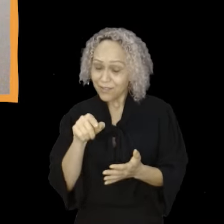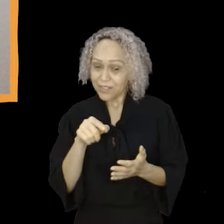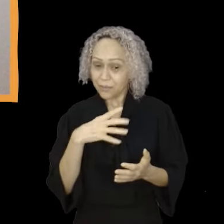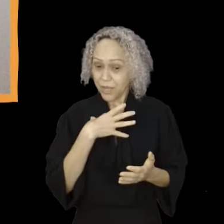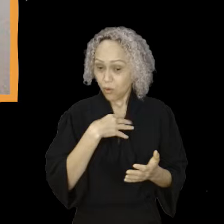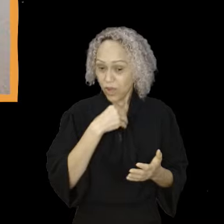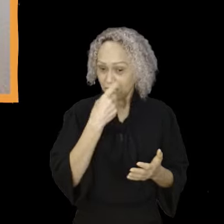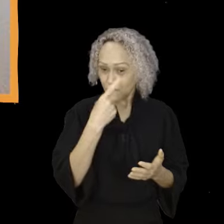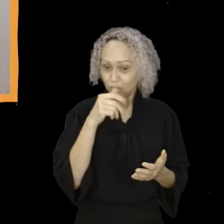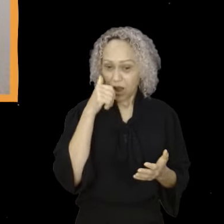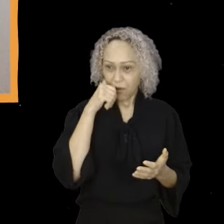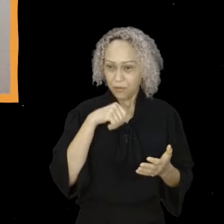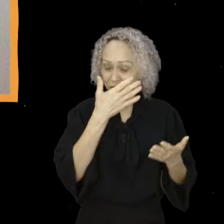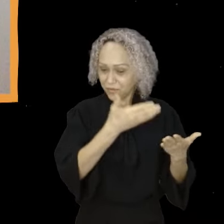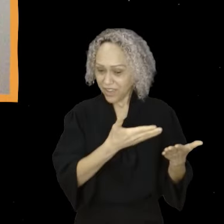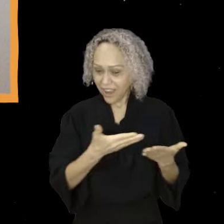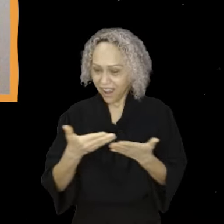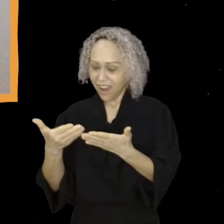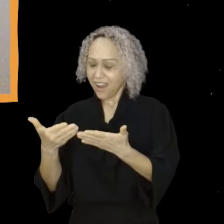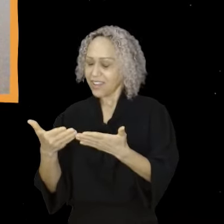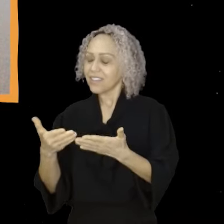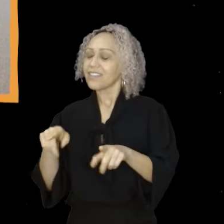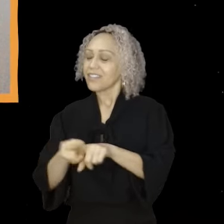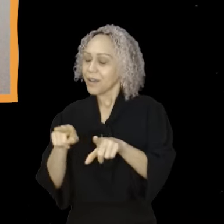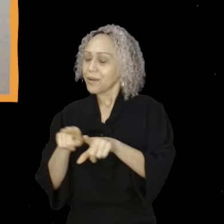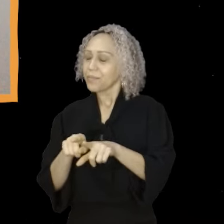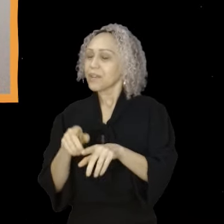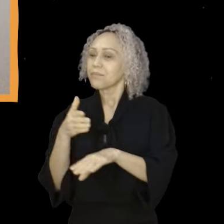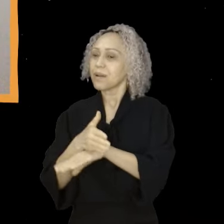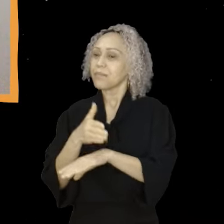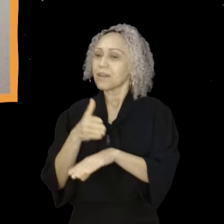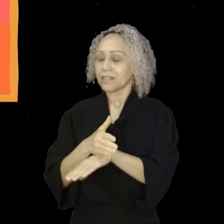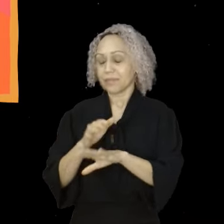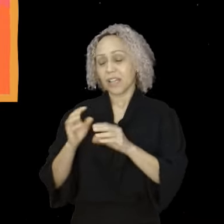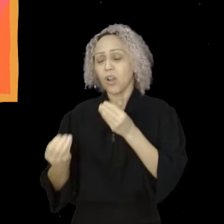todos. Como você trabalha a educação política no dia a dia da Alice?